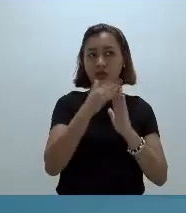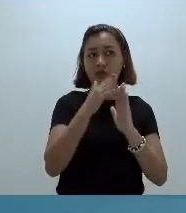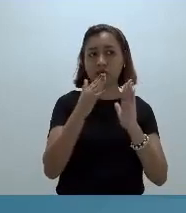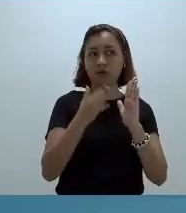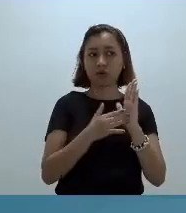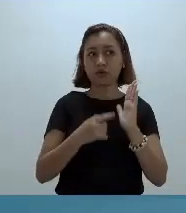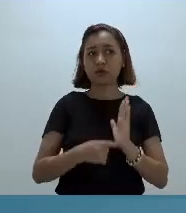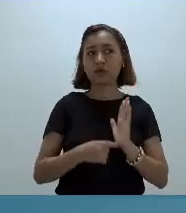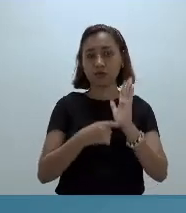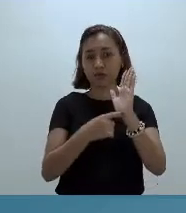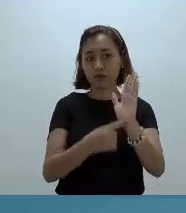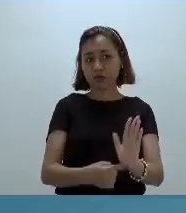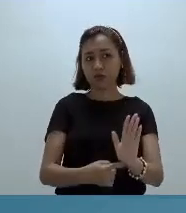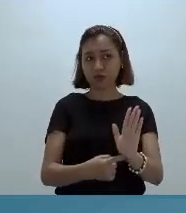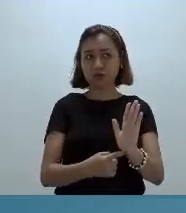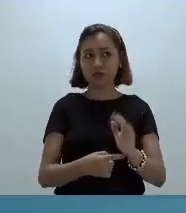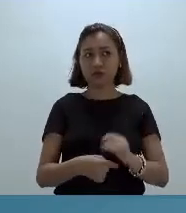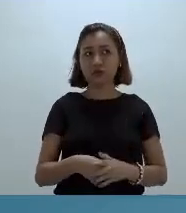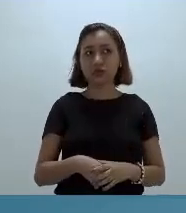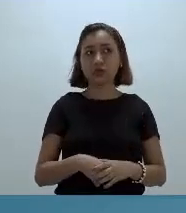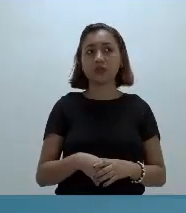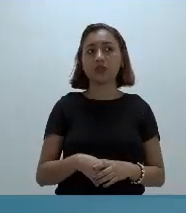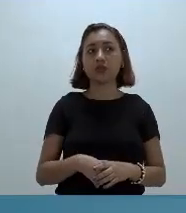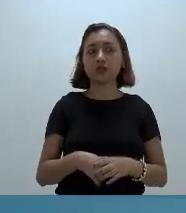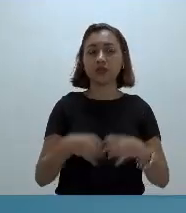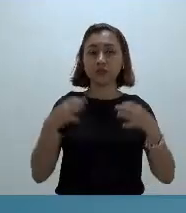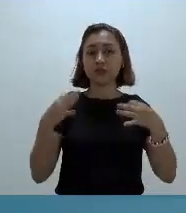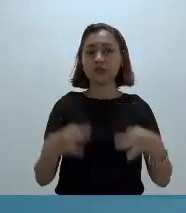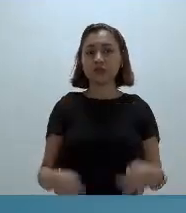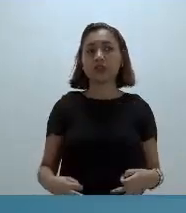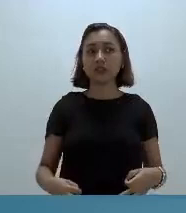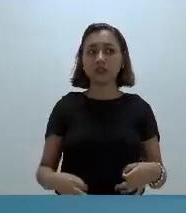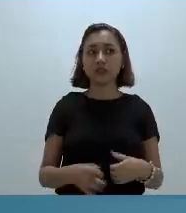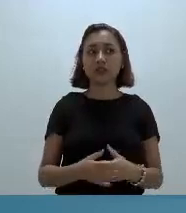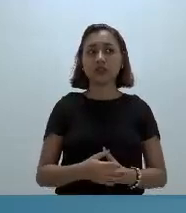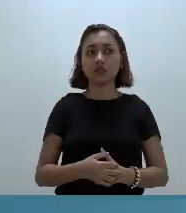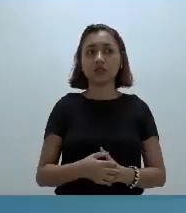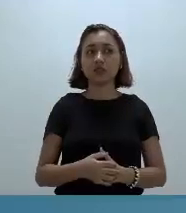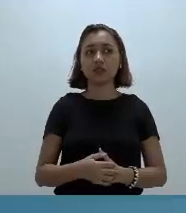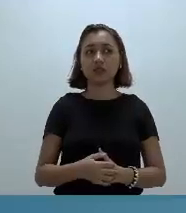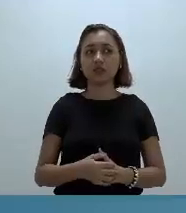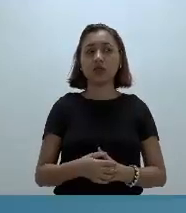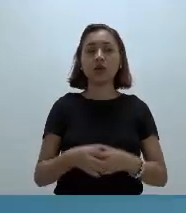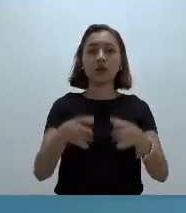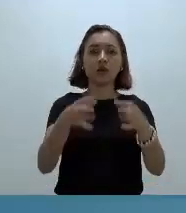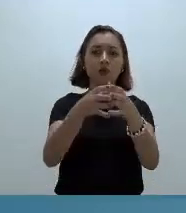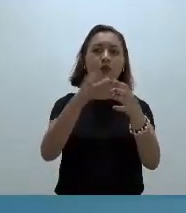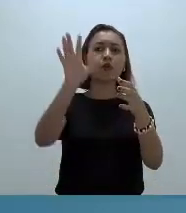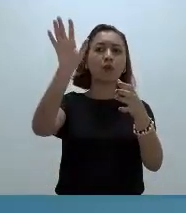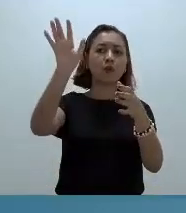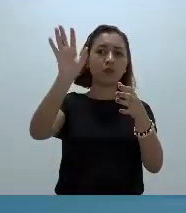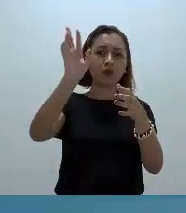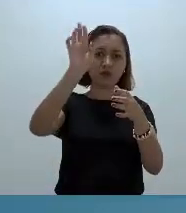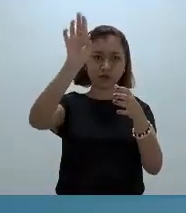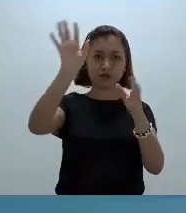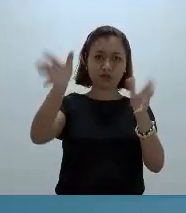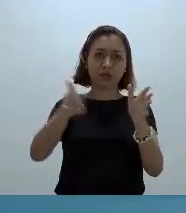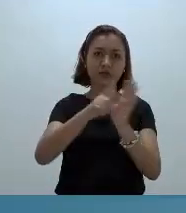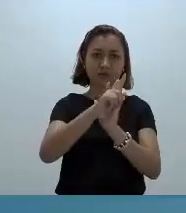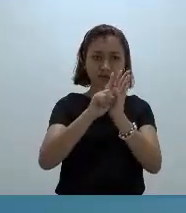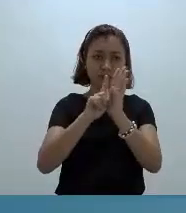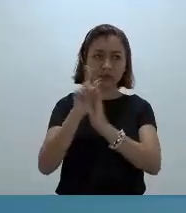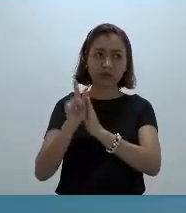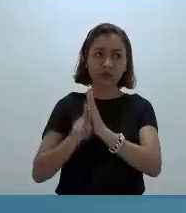tanto o esforço quanto pelo atendimento ao suporte. A comissão também já fez a análise. Em